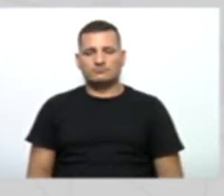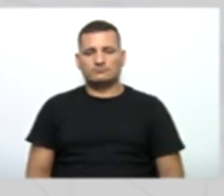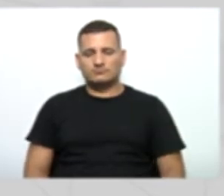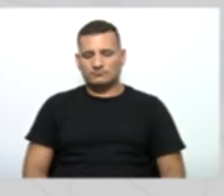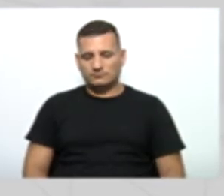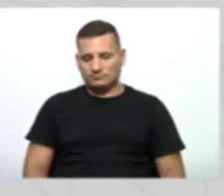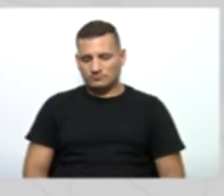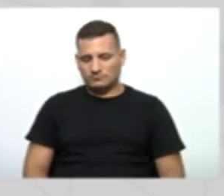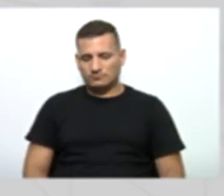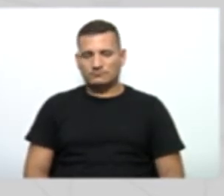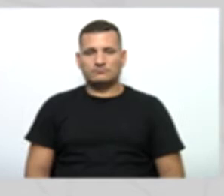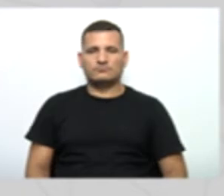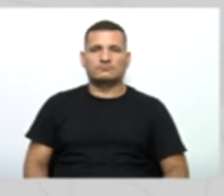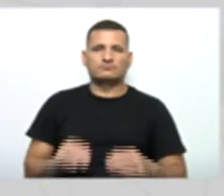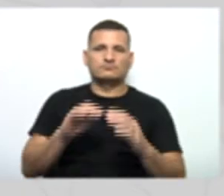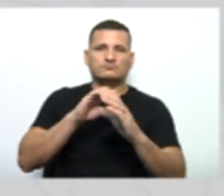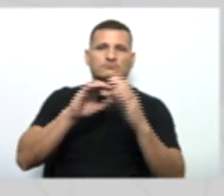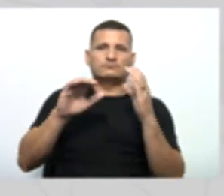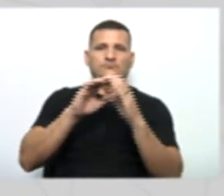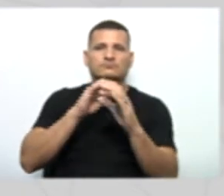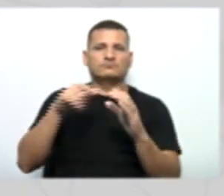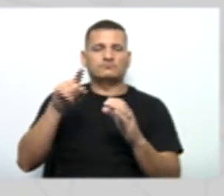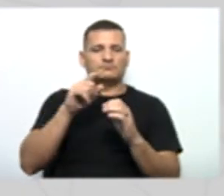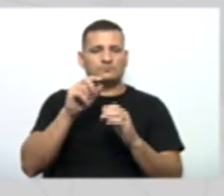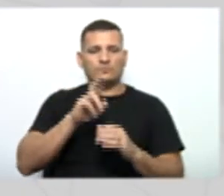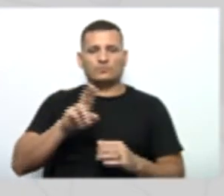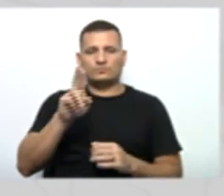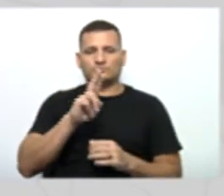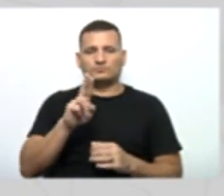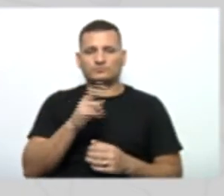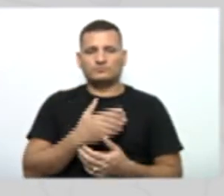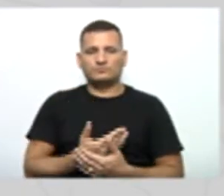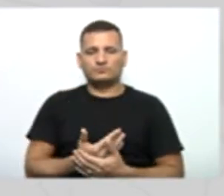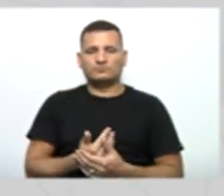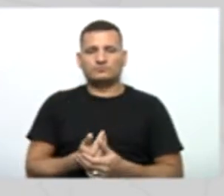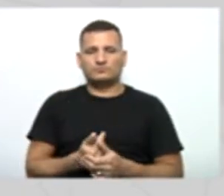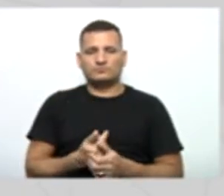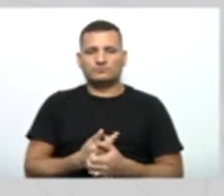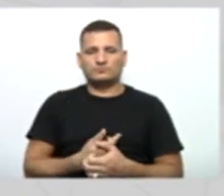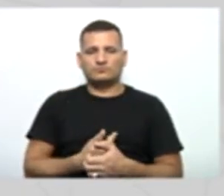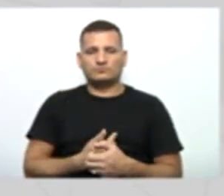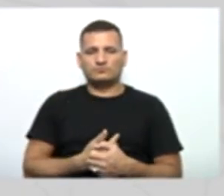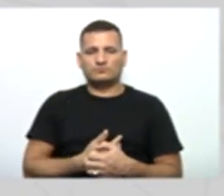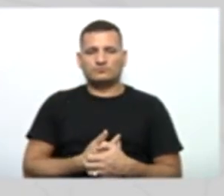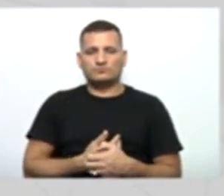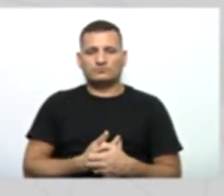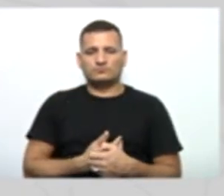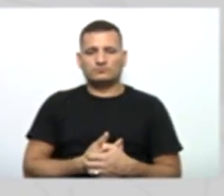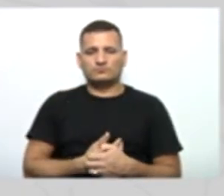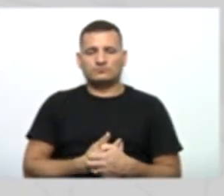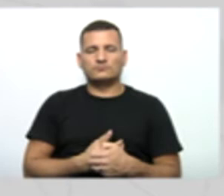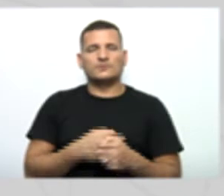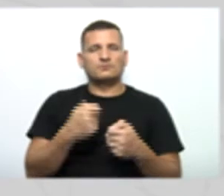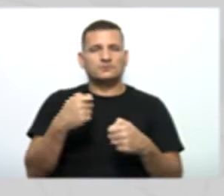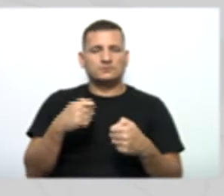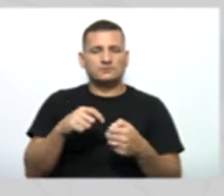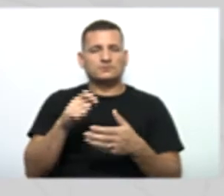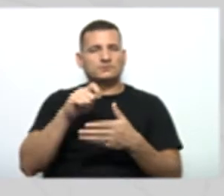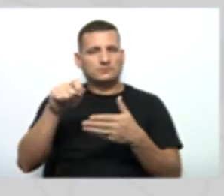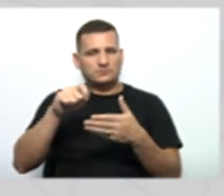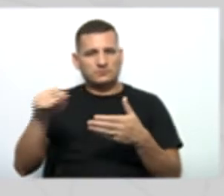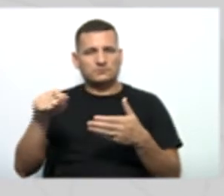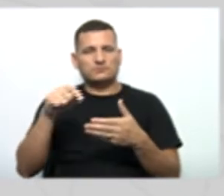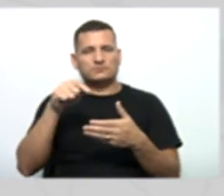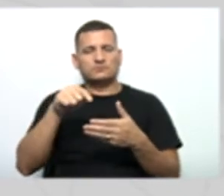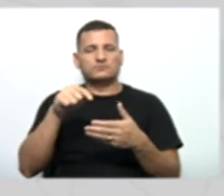vocês podem estar usando. É preciso ficar escrevendo, isso aqui é uma associação, isso daqui é